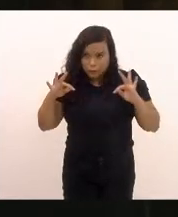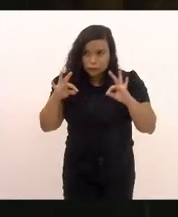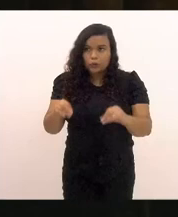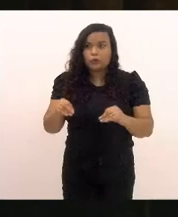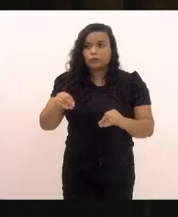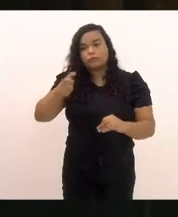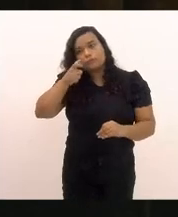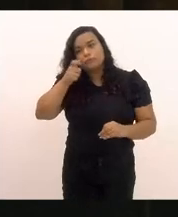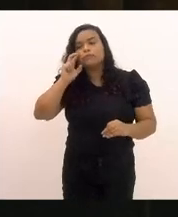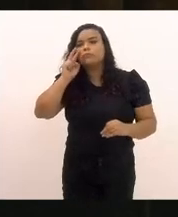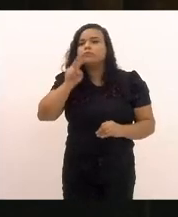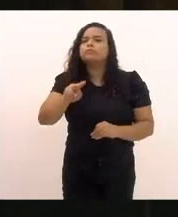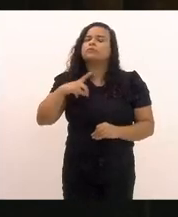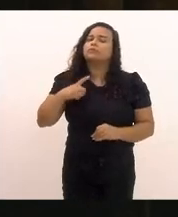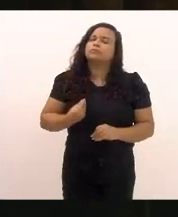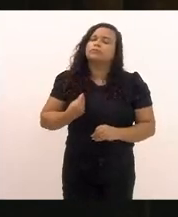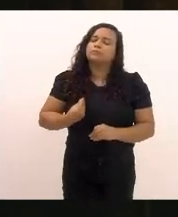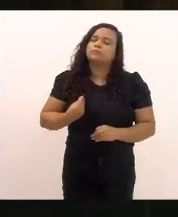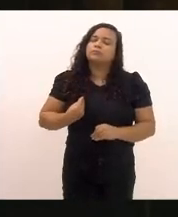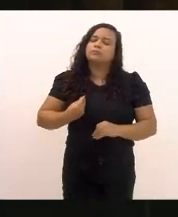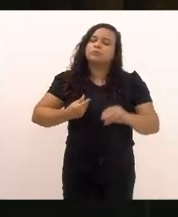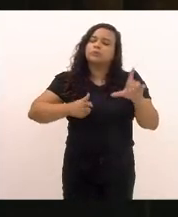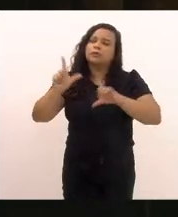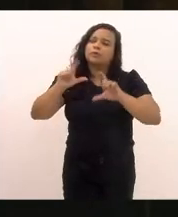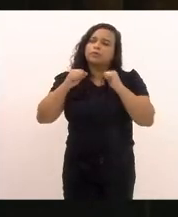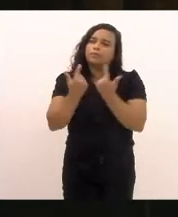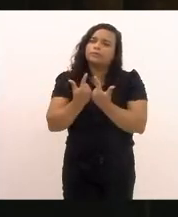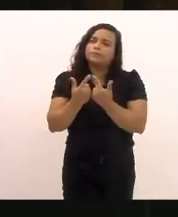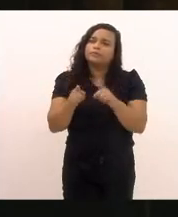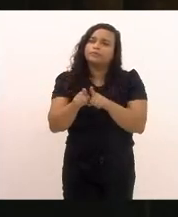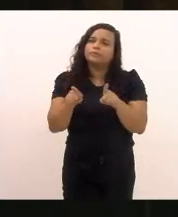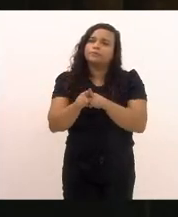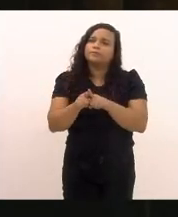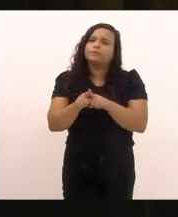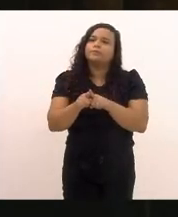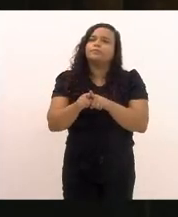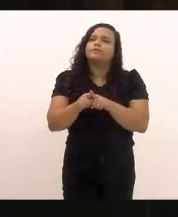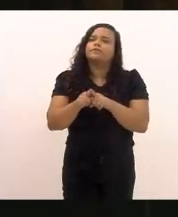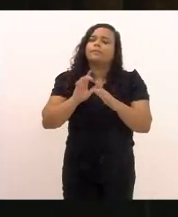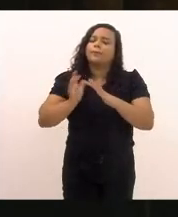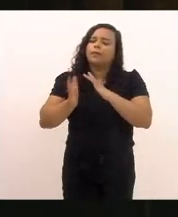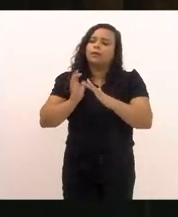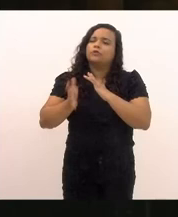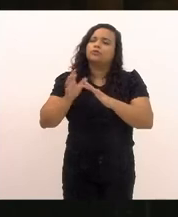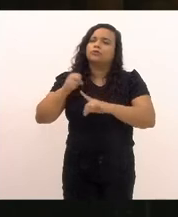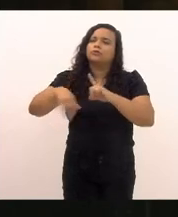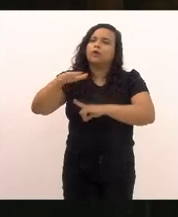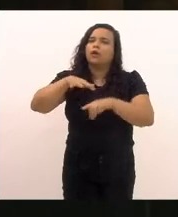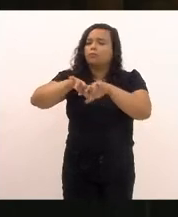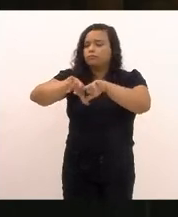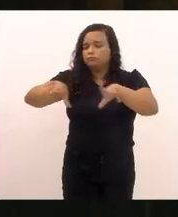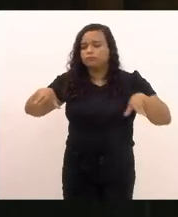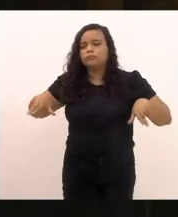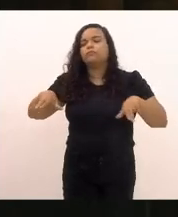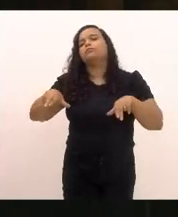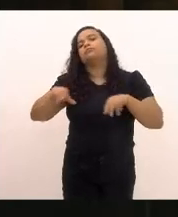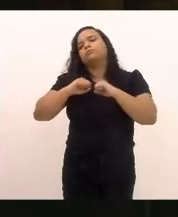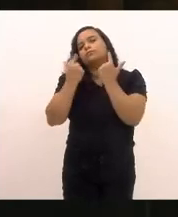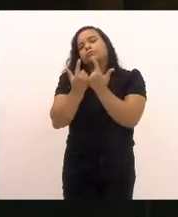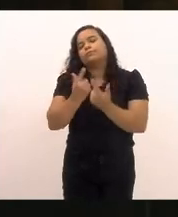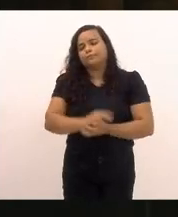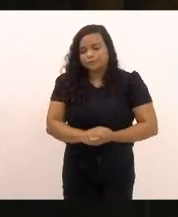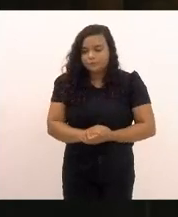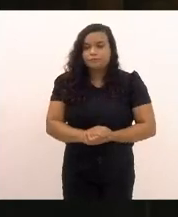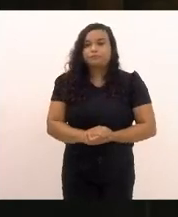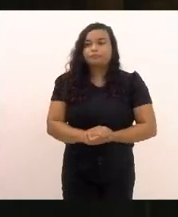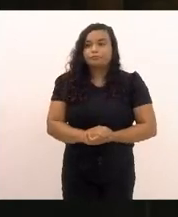estão nos assistindo pela TV Alerj, pelos canais de mídias sociais da Assembleia Legislativa.